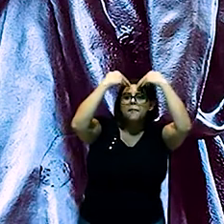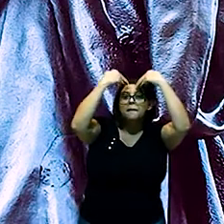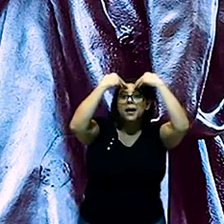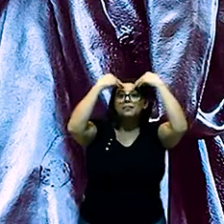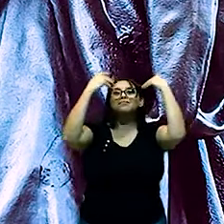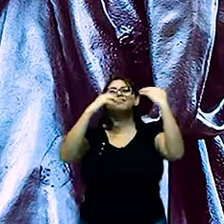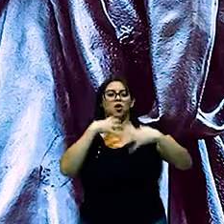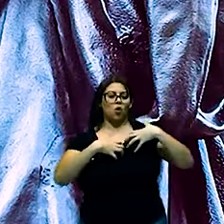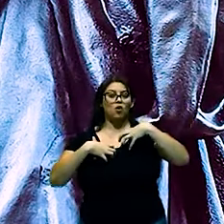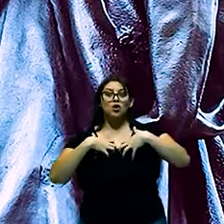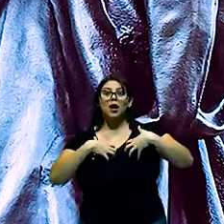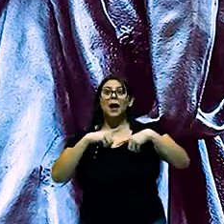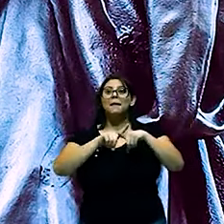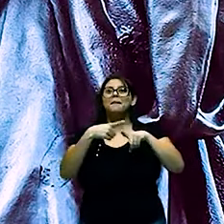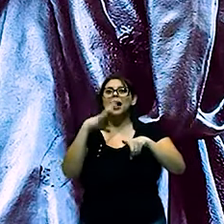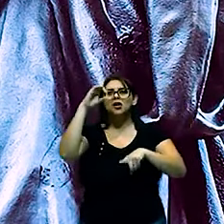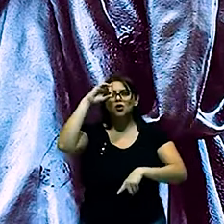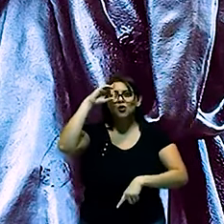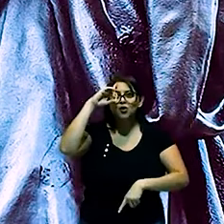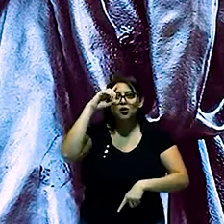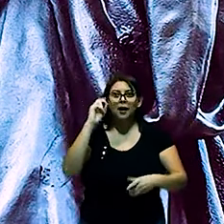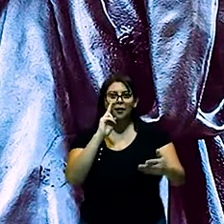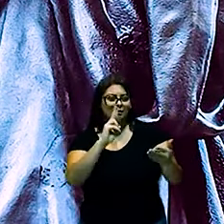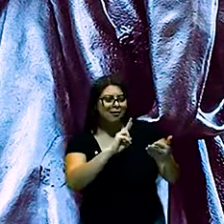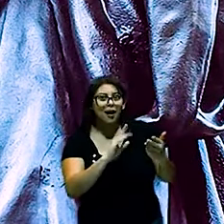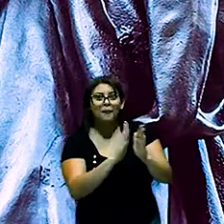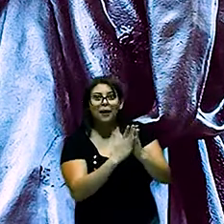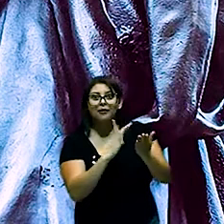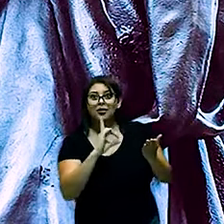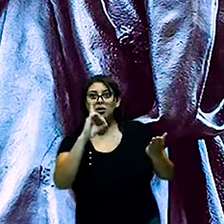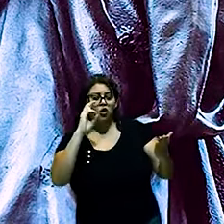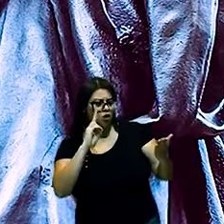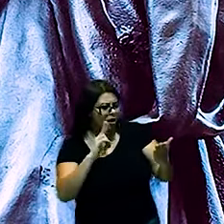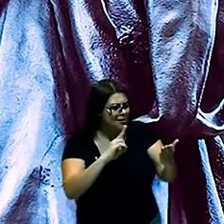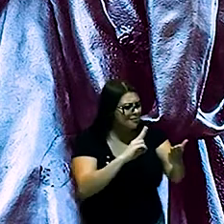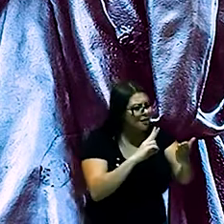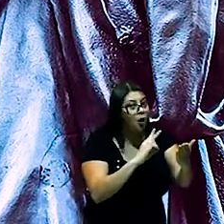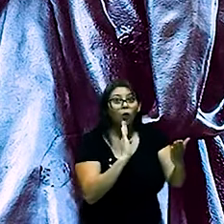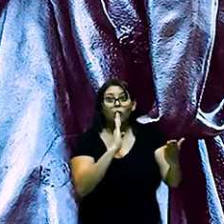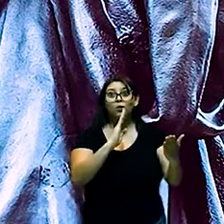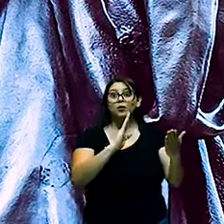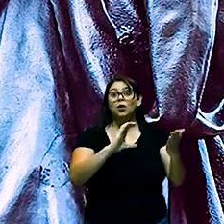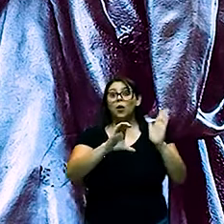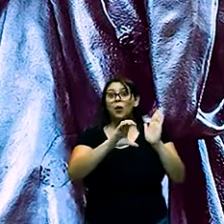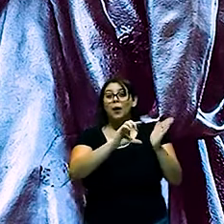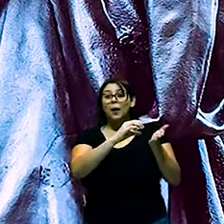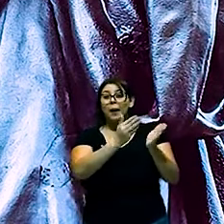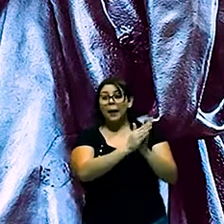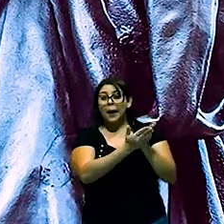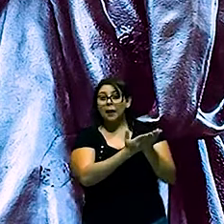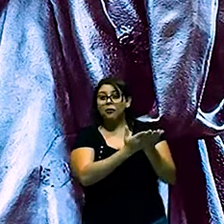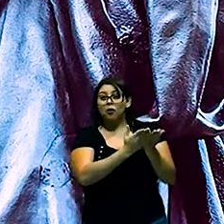dia ele encontrou um versículo em Romanos e aquilo foi libertador para ele. E nós